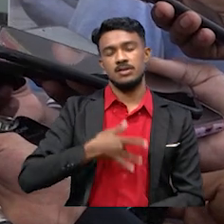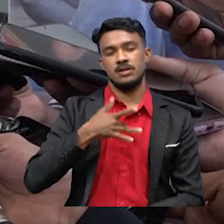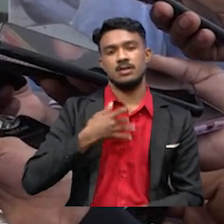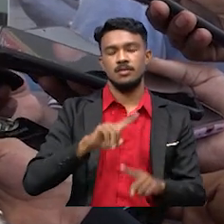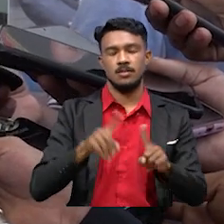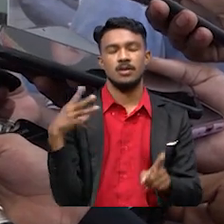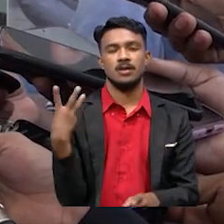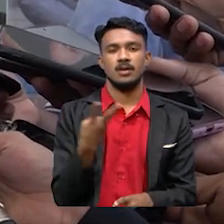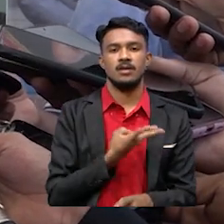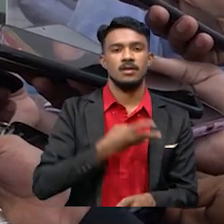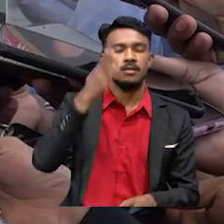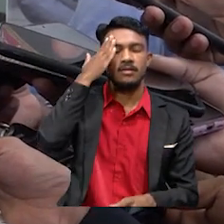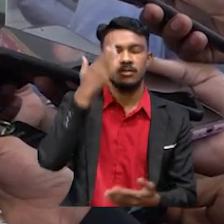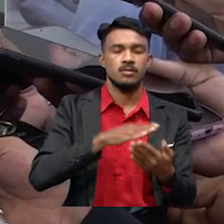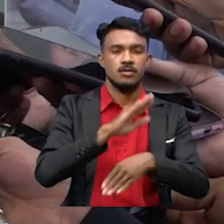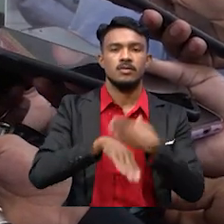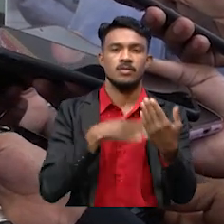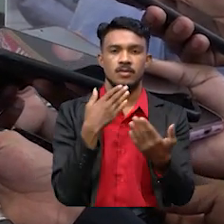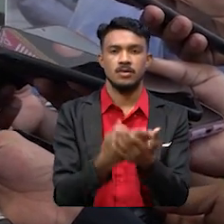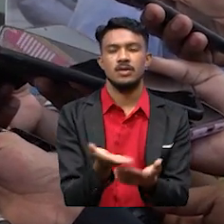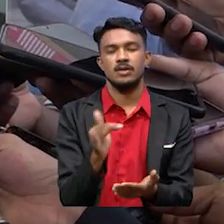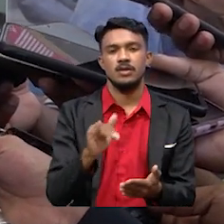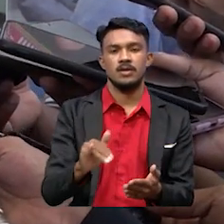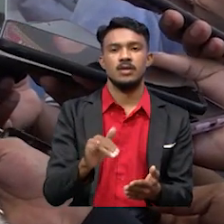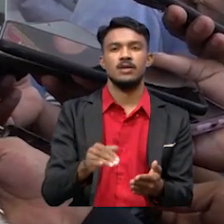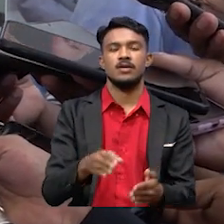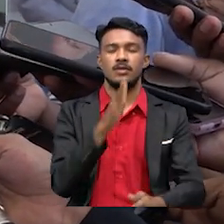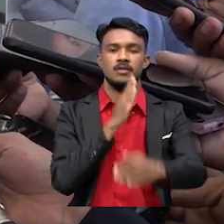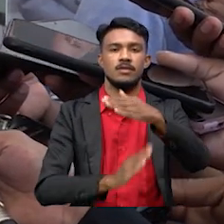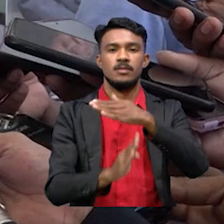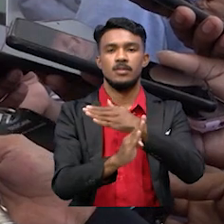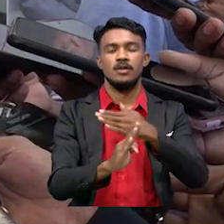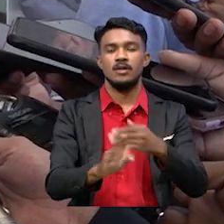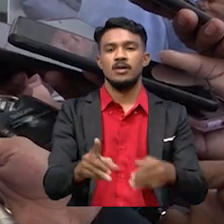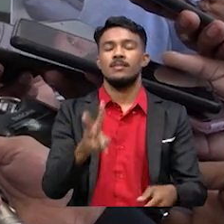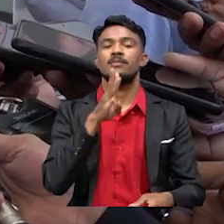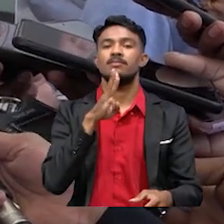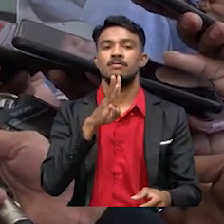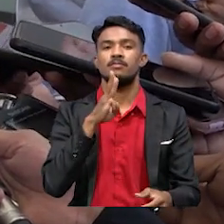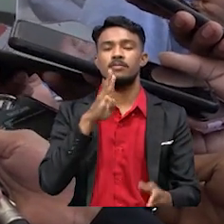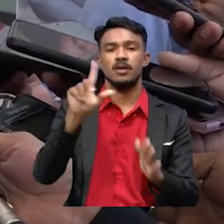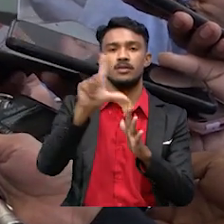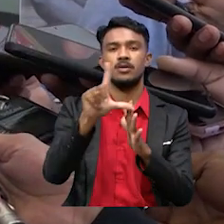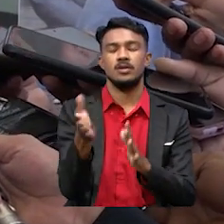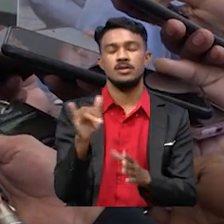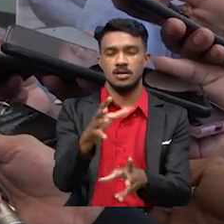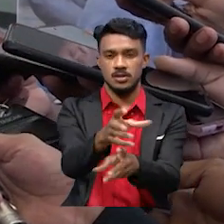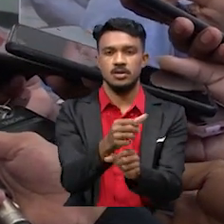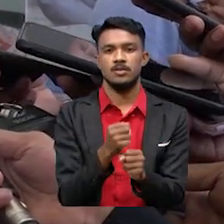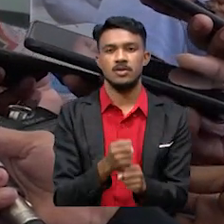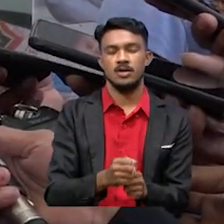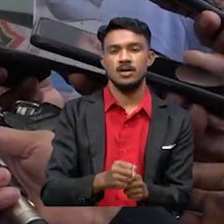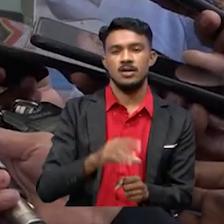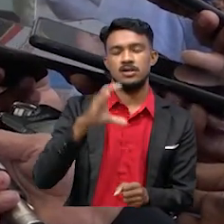stomak. Uso basira para sira comprimento, sira wei be luli kita be sira hemona, senti kata responsabilidade laos sene, o esta edit